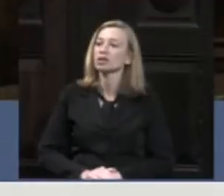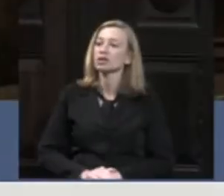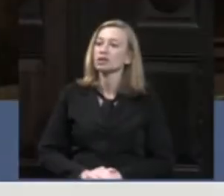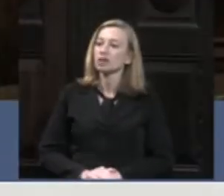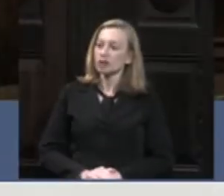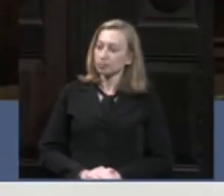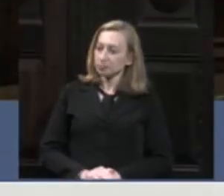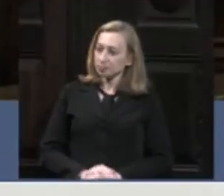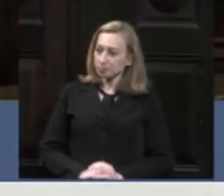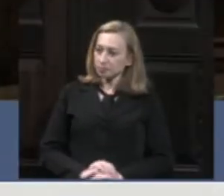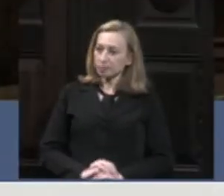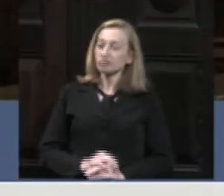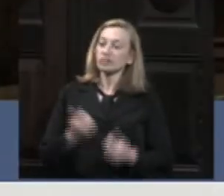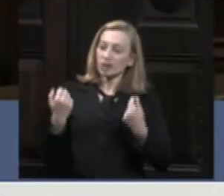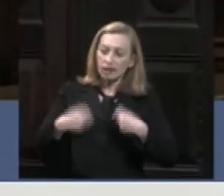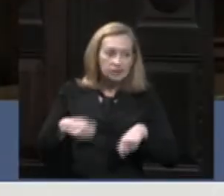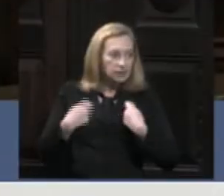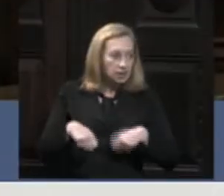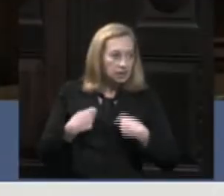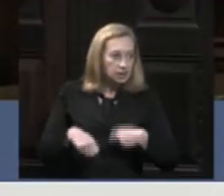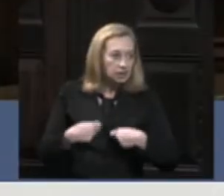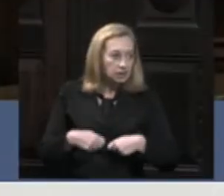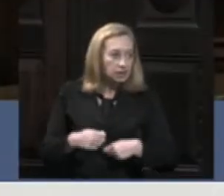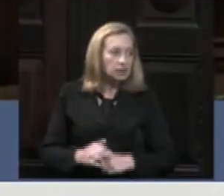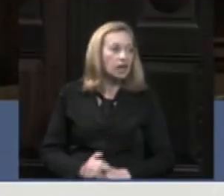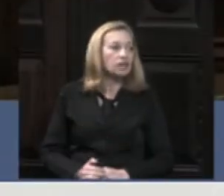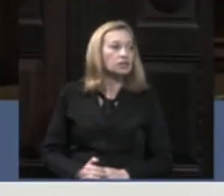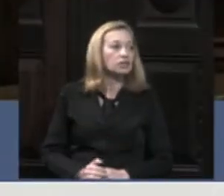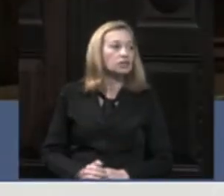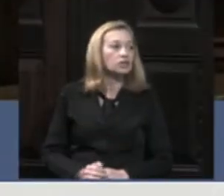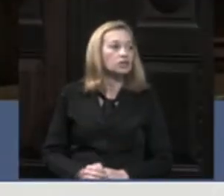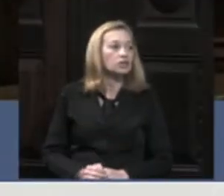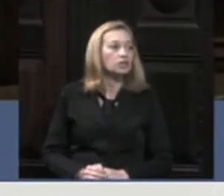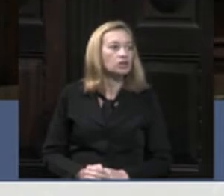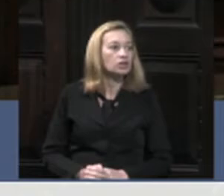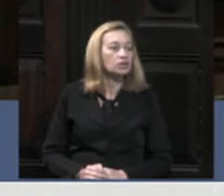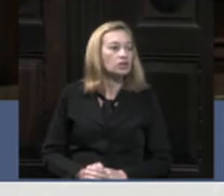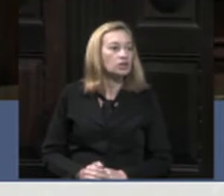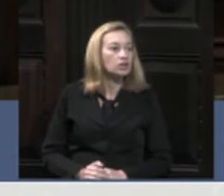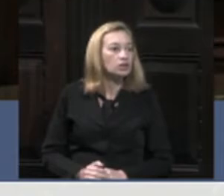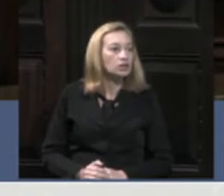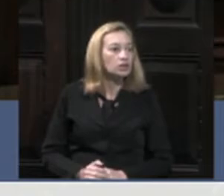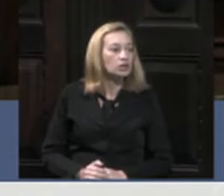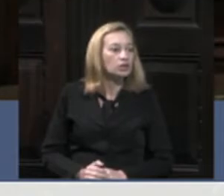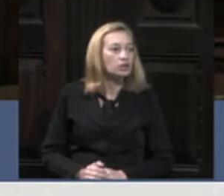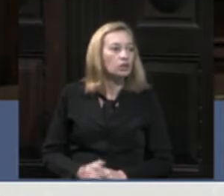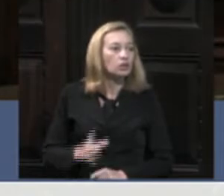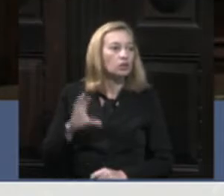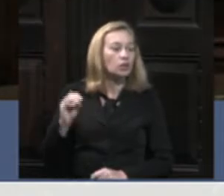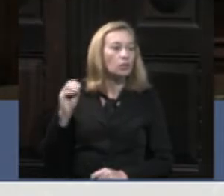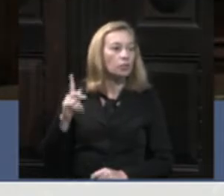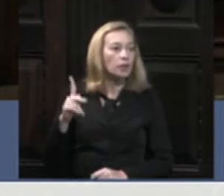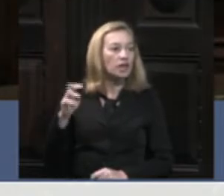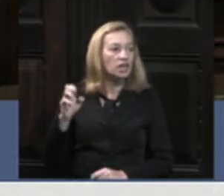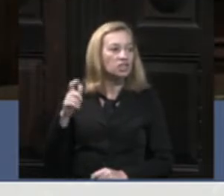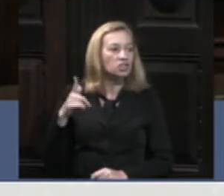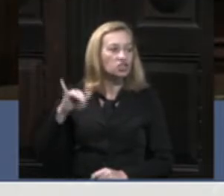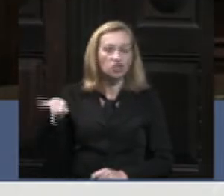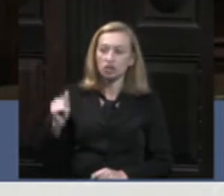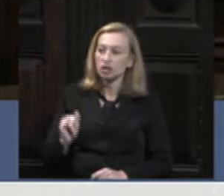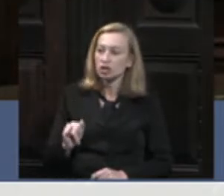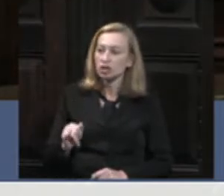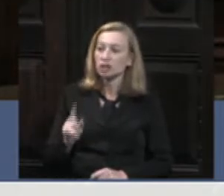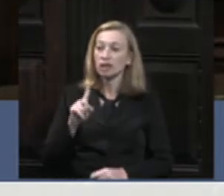Molim. A necessidade de um posicionamento forte. O Comperj está lá parado. E nós estamos